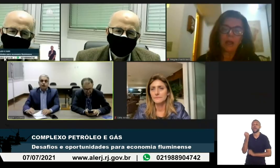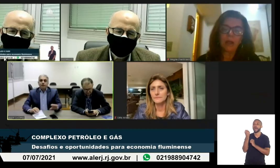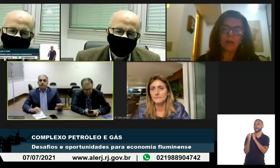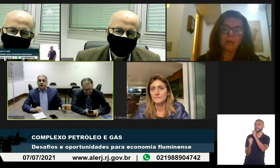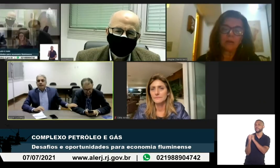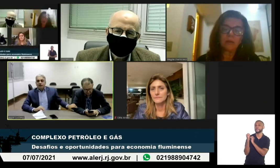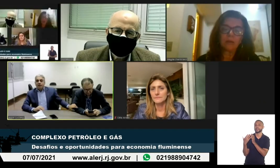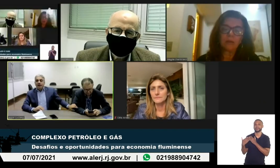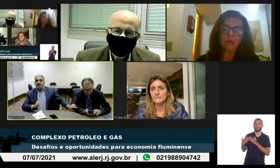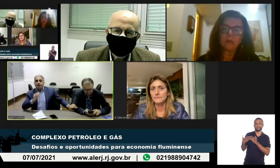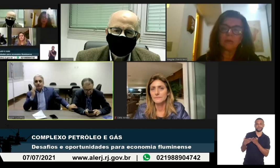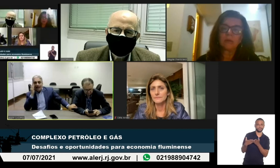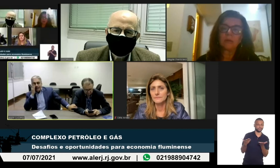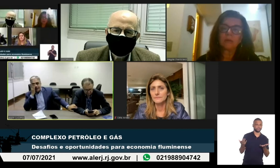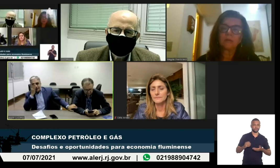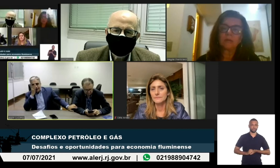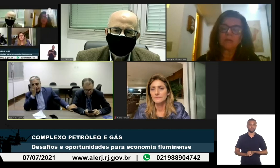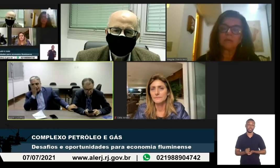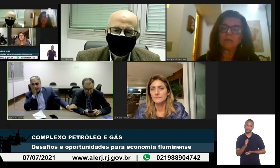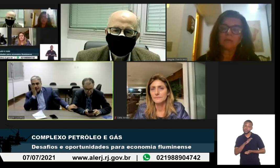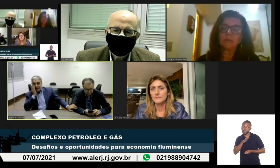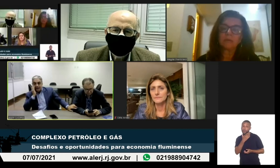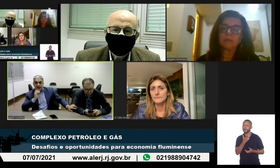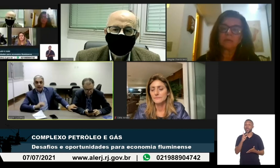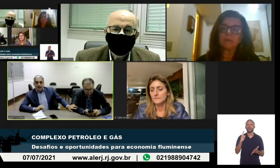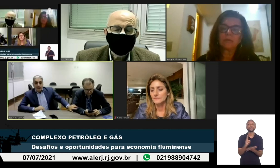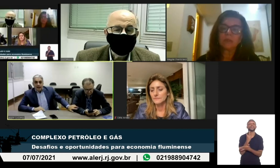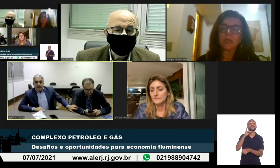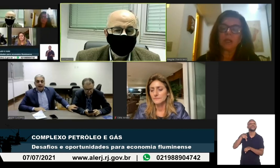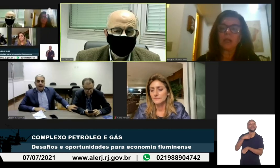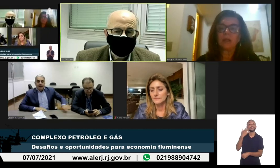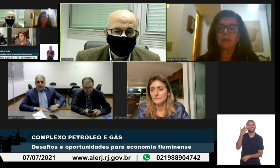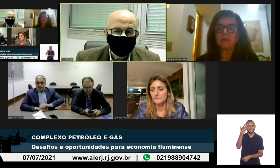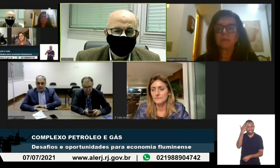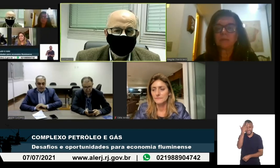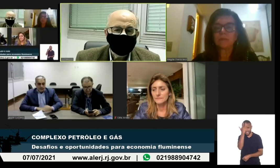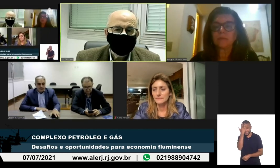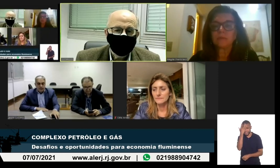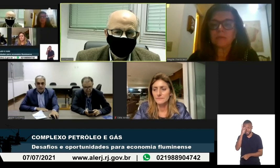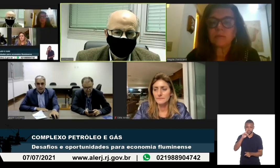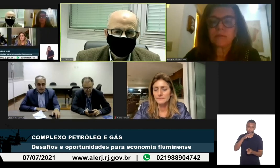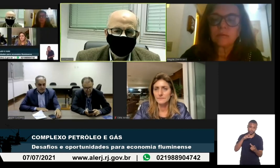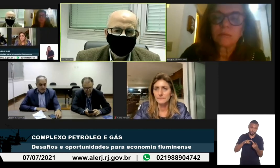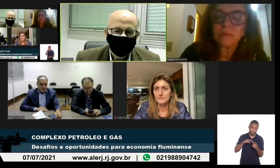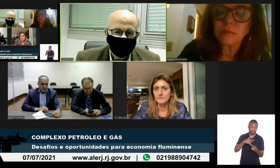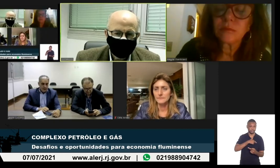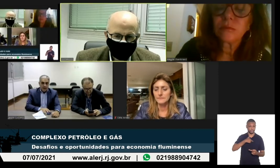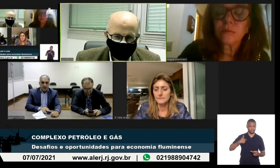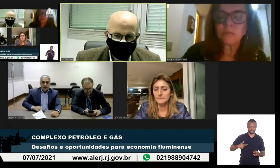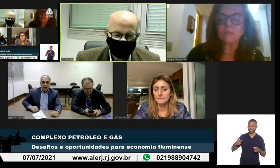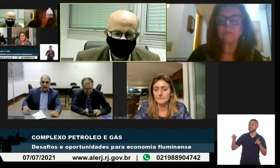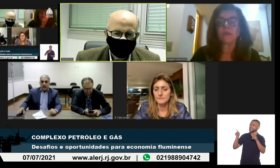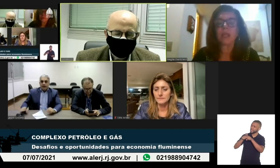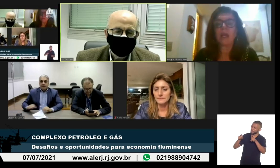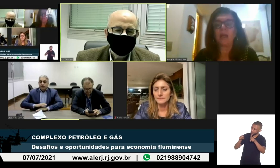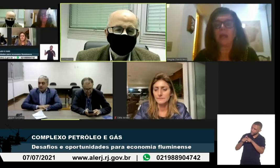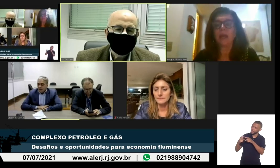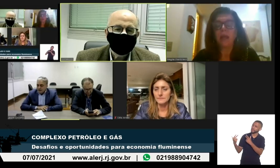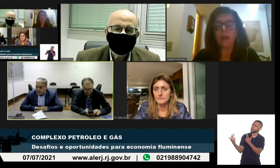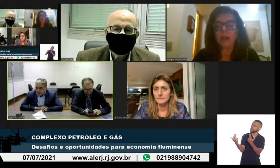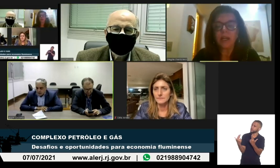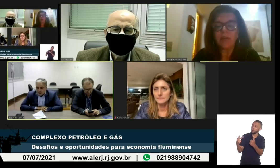Esse descomissionamento geralmente é feito na Índia e na China, Luiz. Não, Singapura também faz. Singapura.